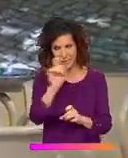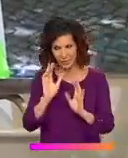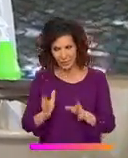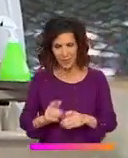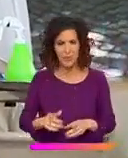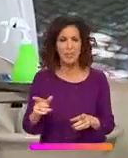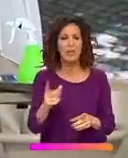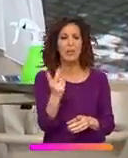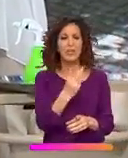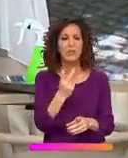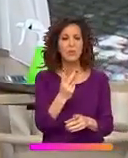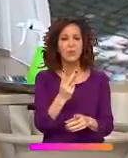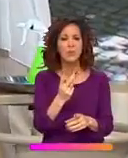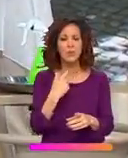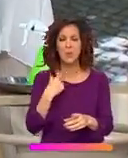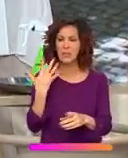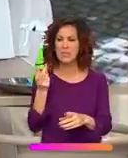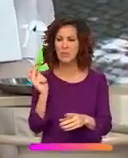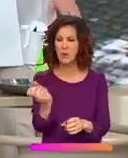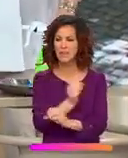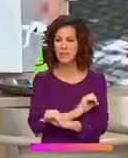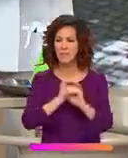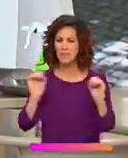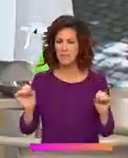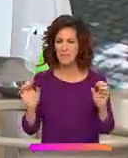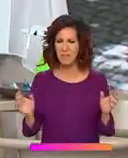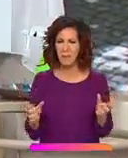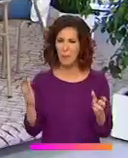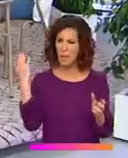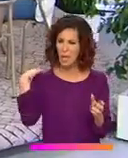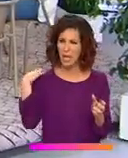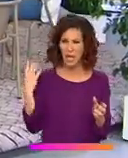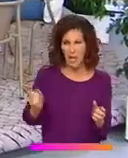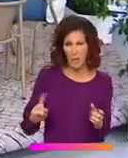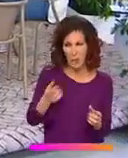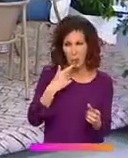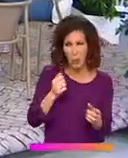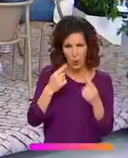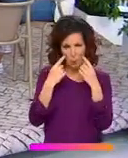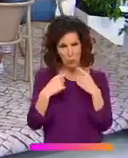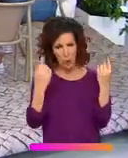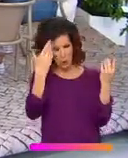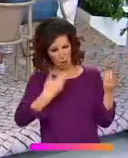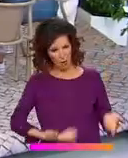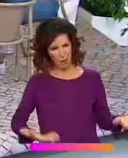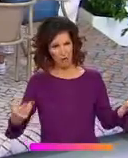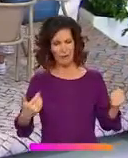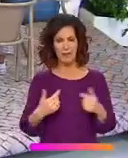Há 5 anos que não havíamos. Sente-se tanto sentado de costas para o rio, que o rio é tão bonito. Não, que a gente foi para a